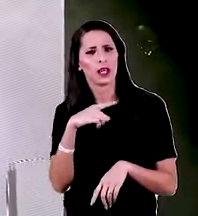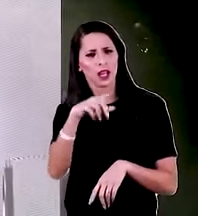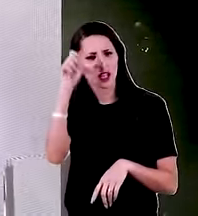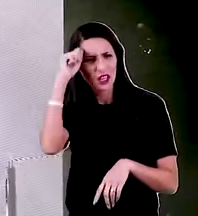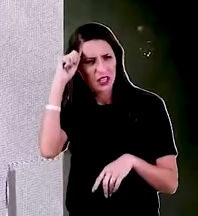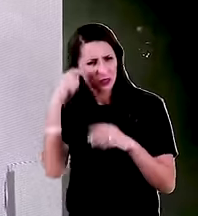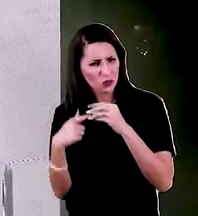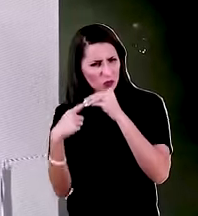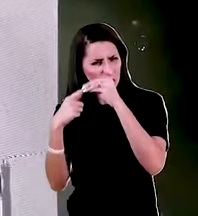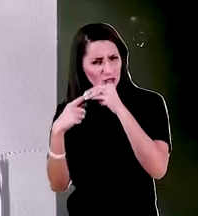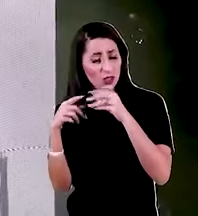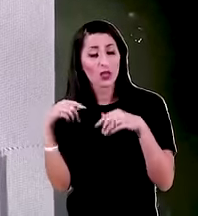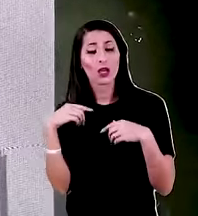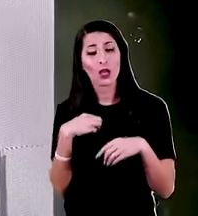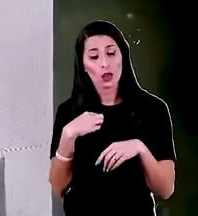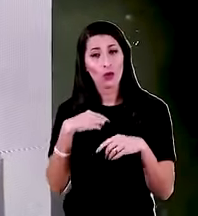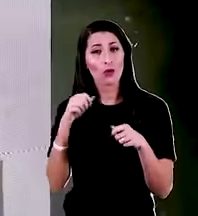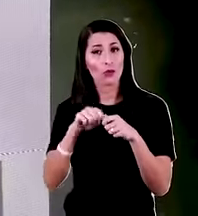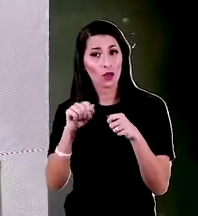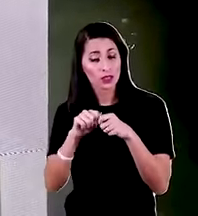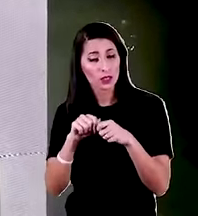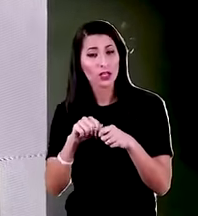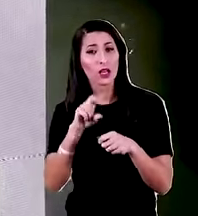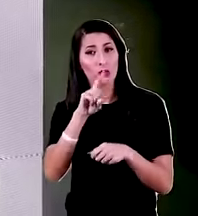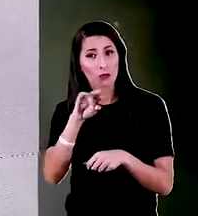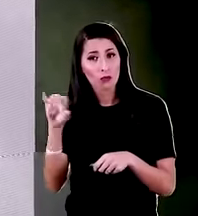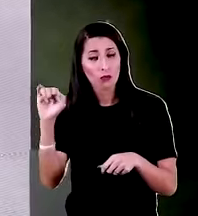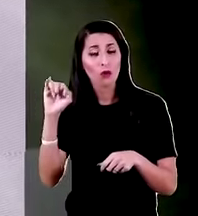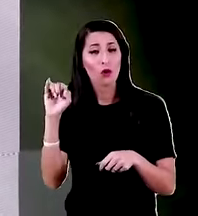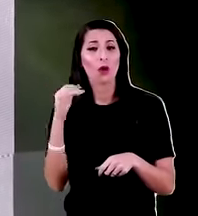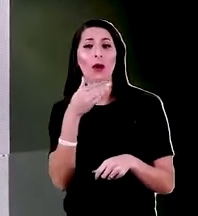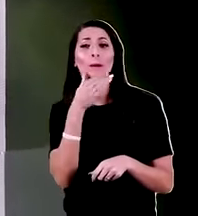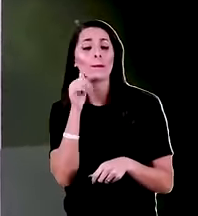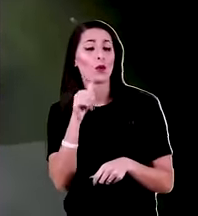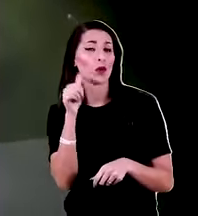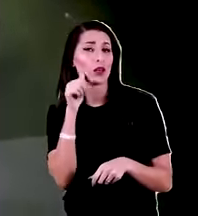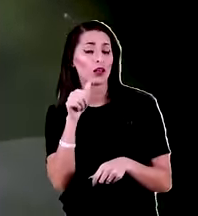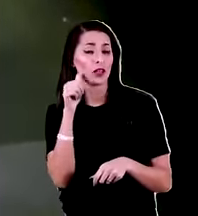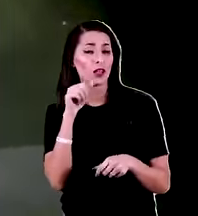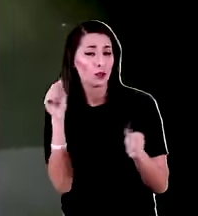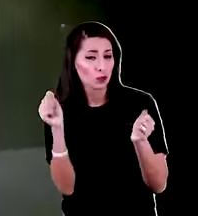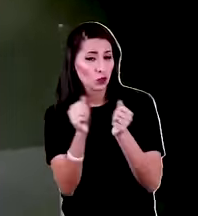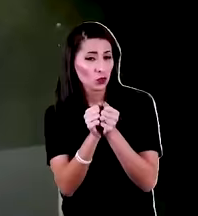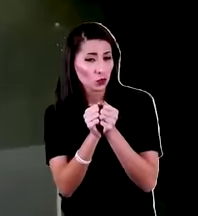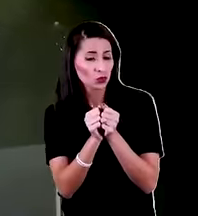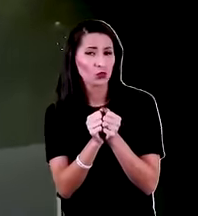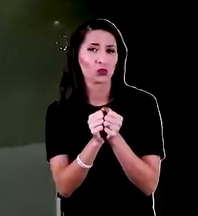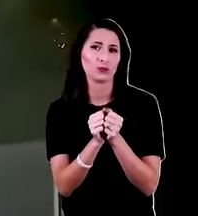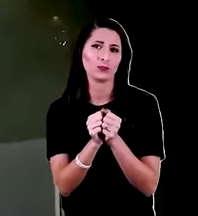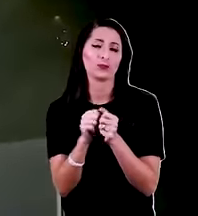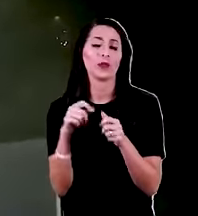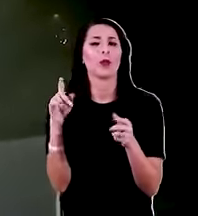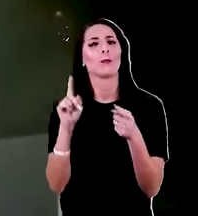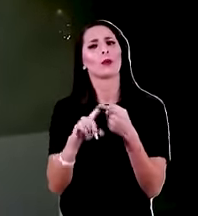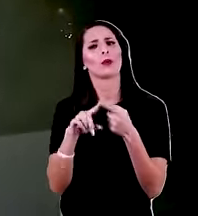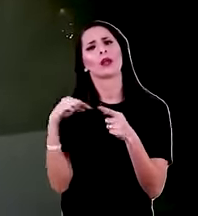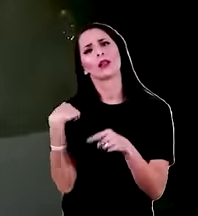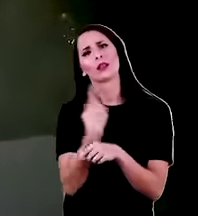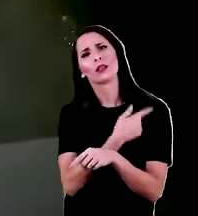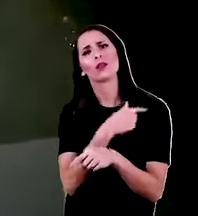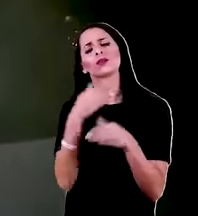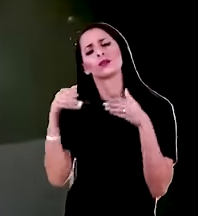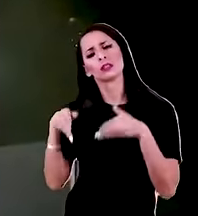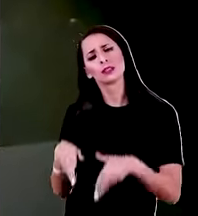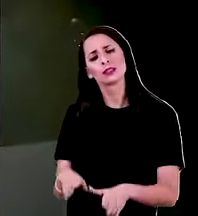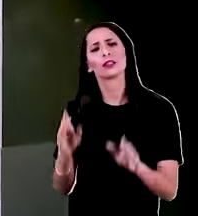amiga para Adão. Vou fazer uma companhia para Adão. Por quê? Porque nós nascemos e fomos criados com Deus pela